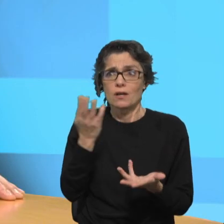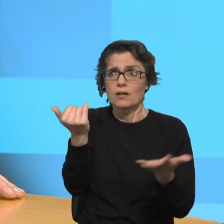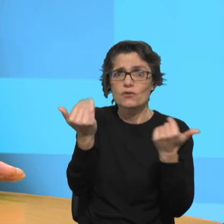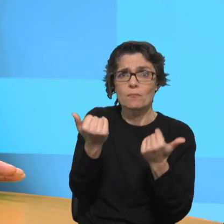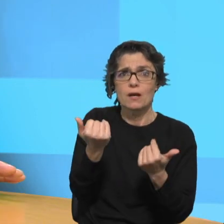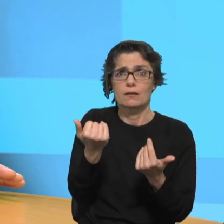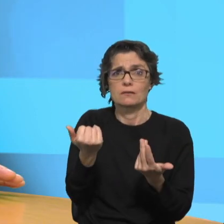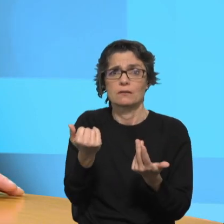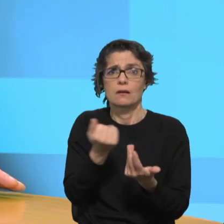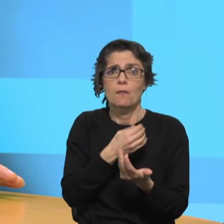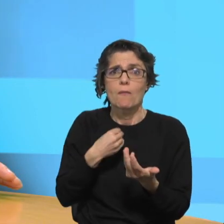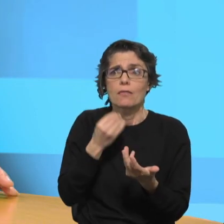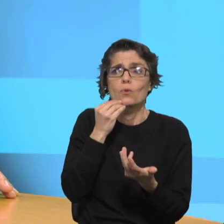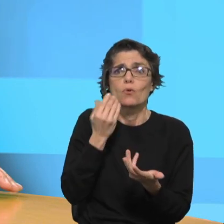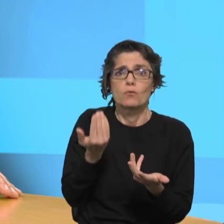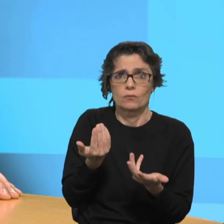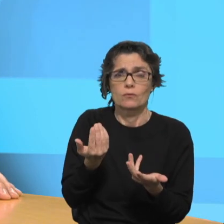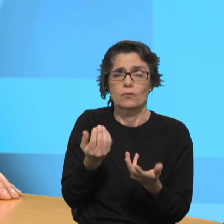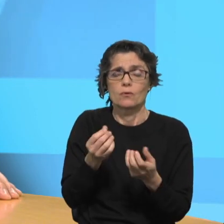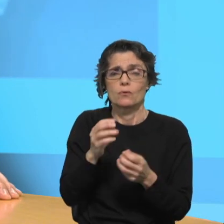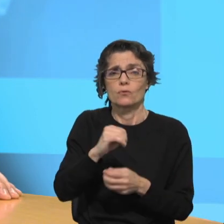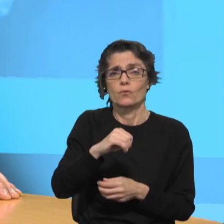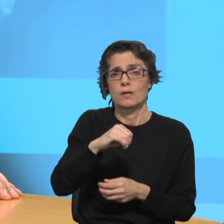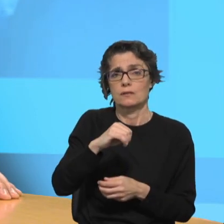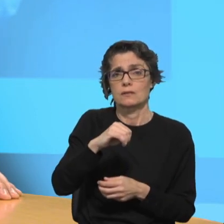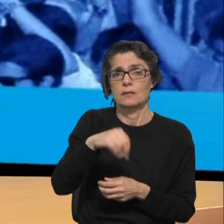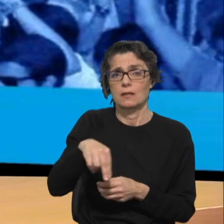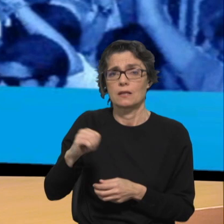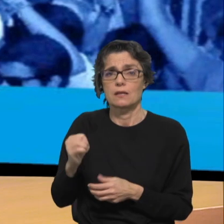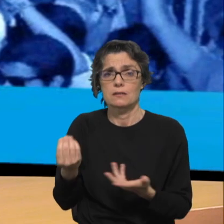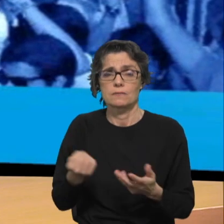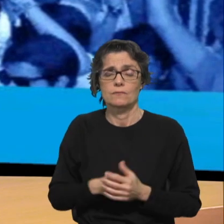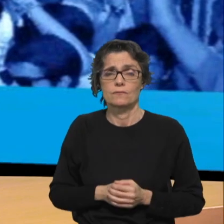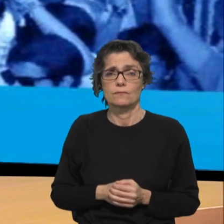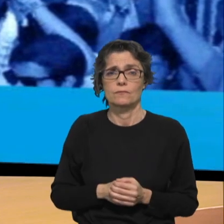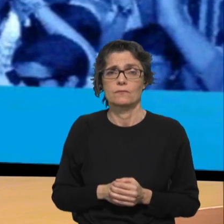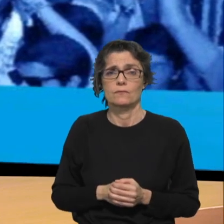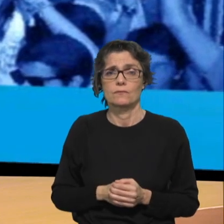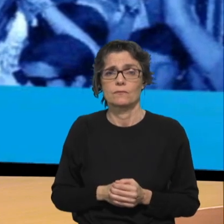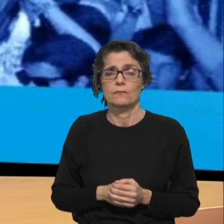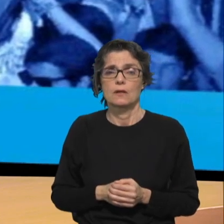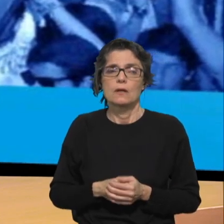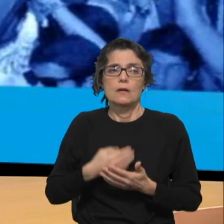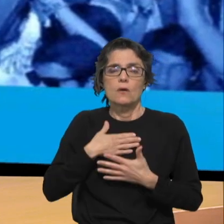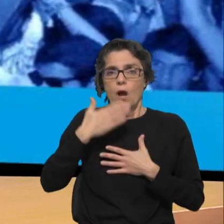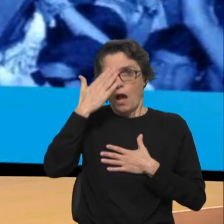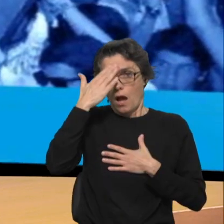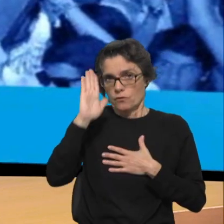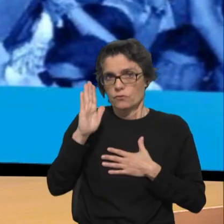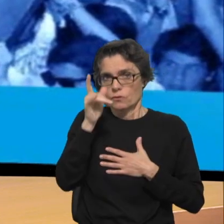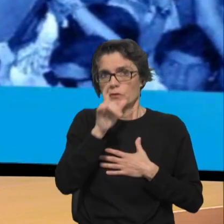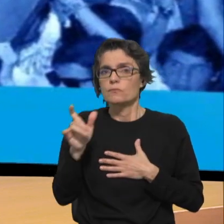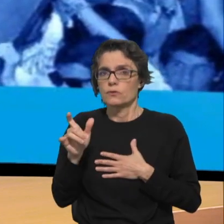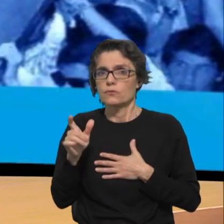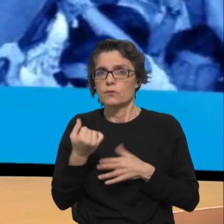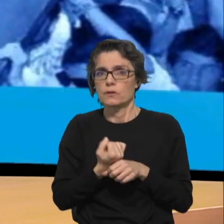médicos, atrair profissionais para o Sistema Nacional de Saúde? Eu penso que as pessoas que trabalham na área da saúde